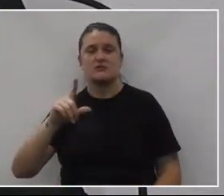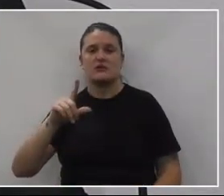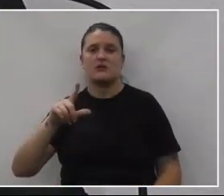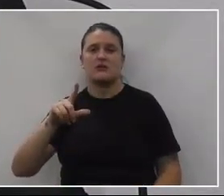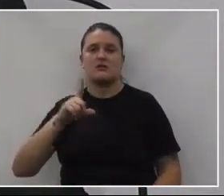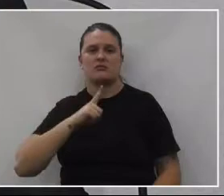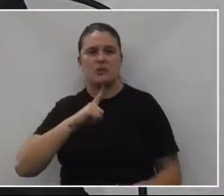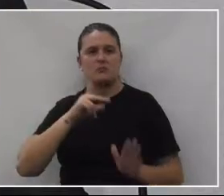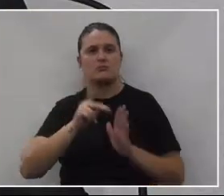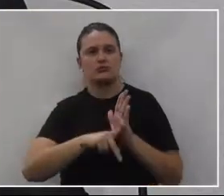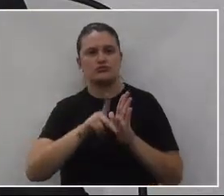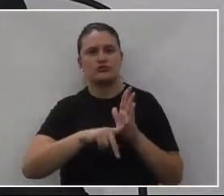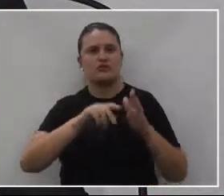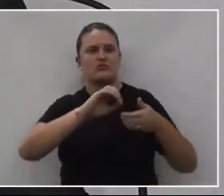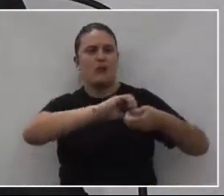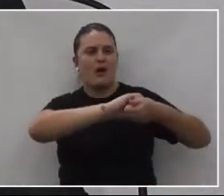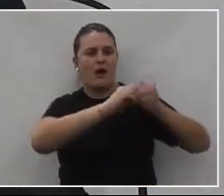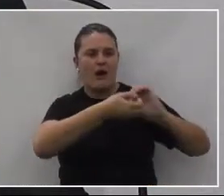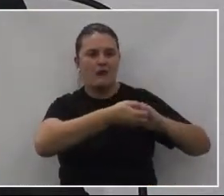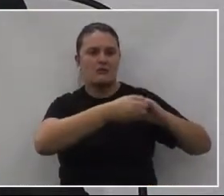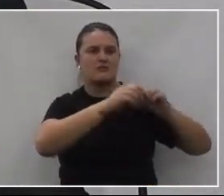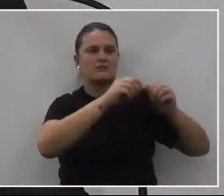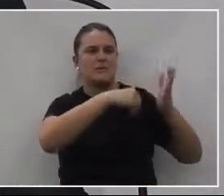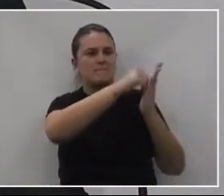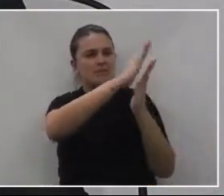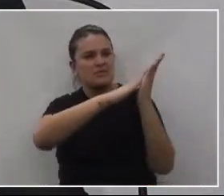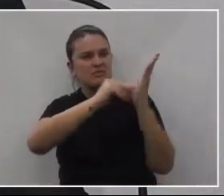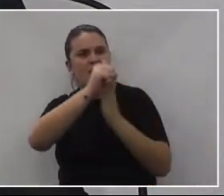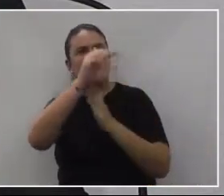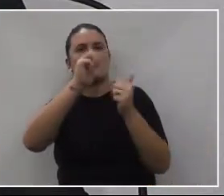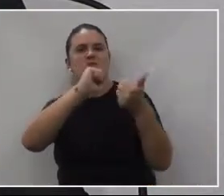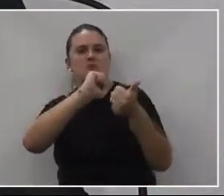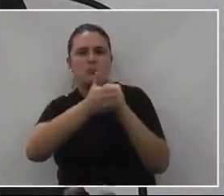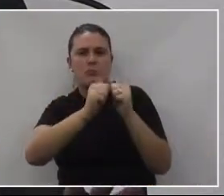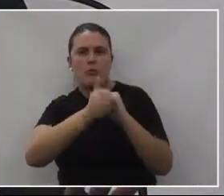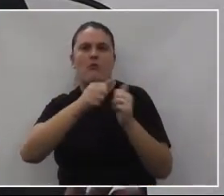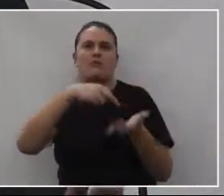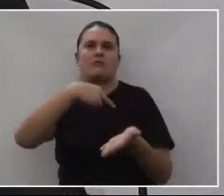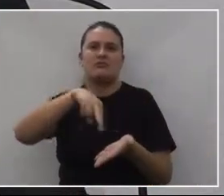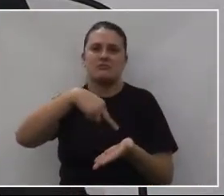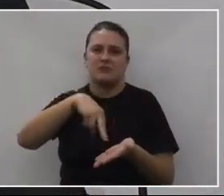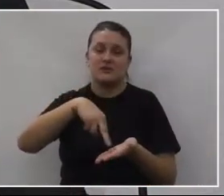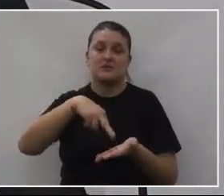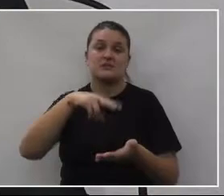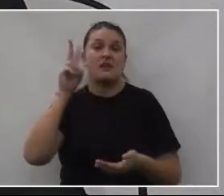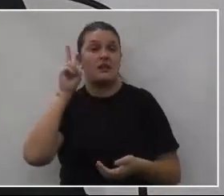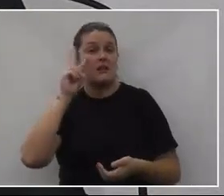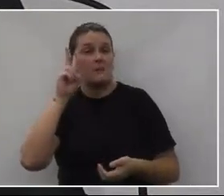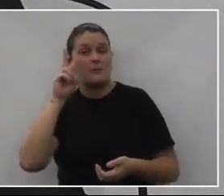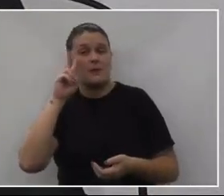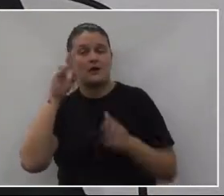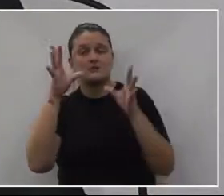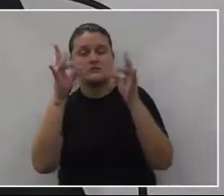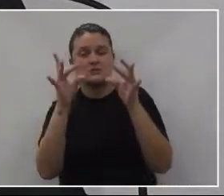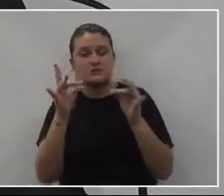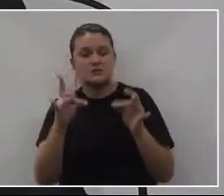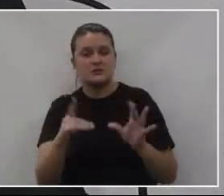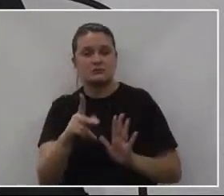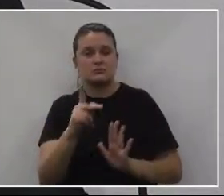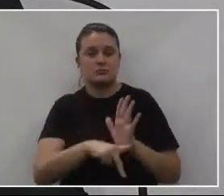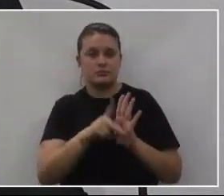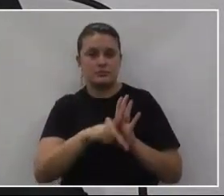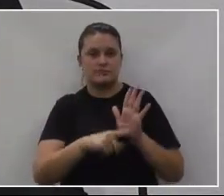conhecido, né? De arte ali, projetos de esporte também, de dança. Eu teria que lembrar um pouco mais de detalhes.